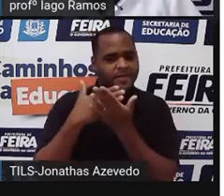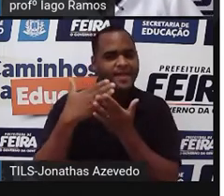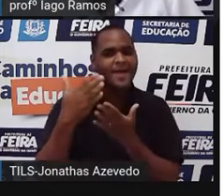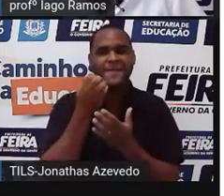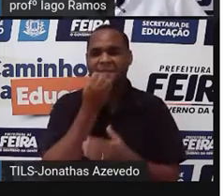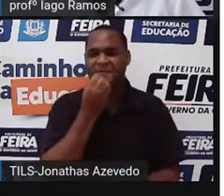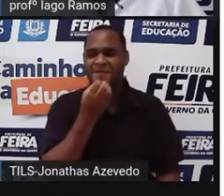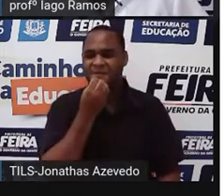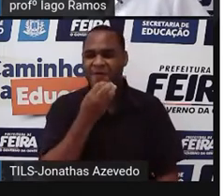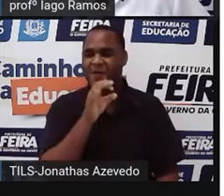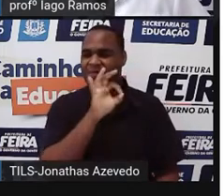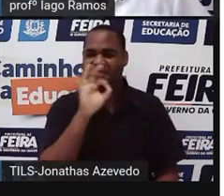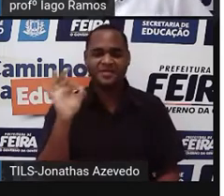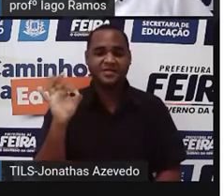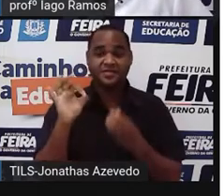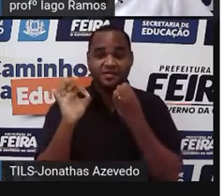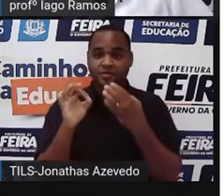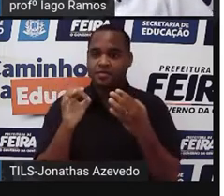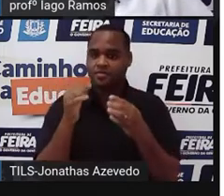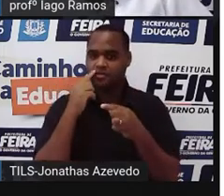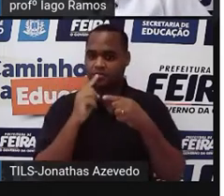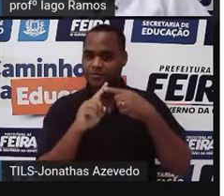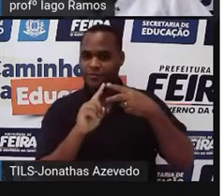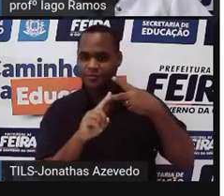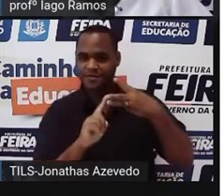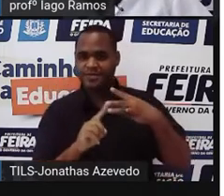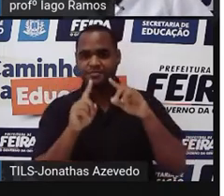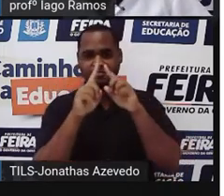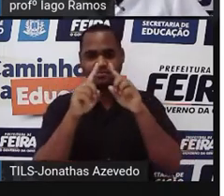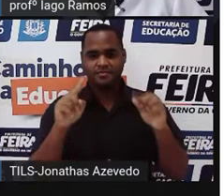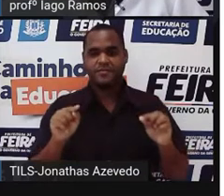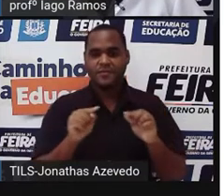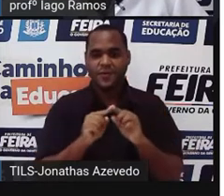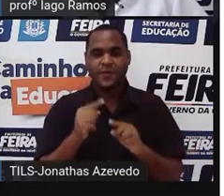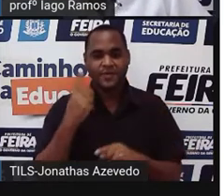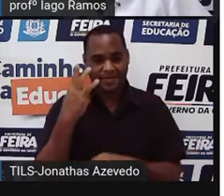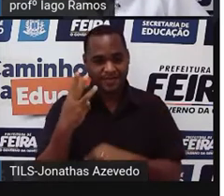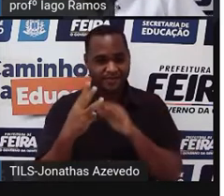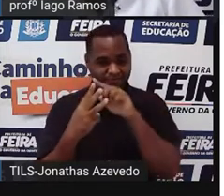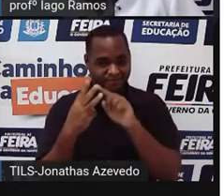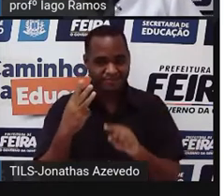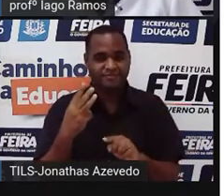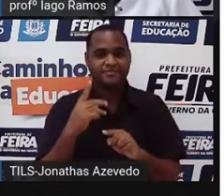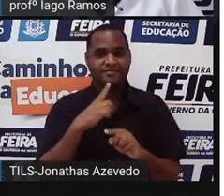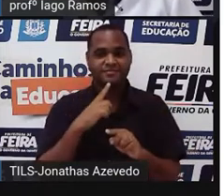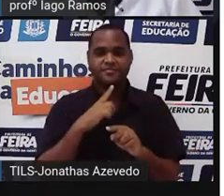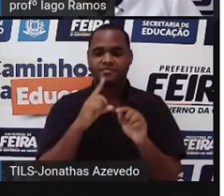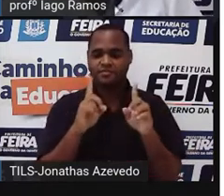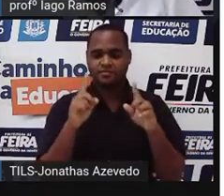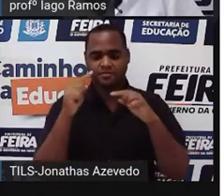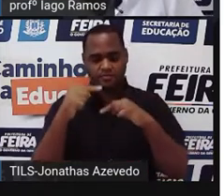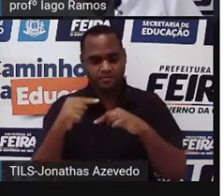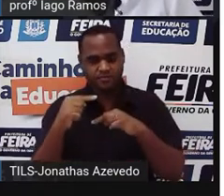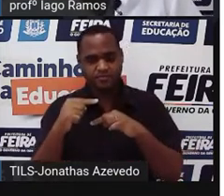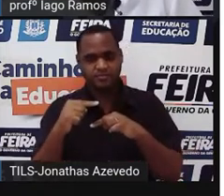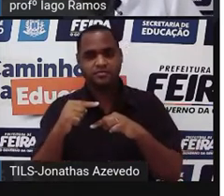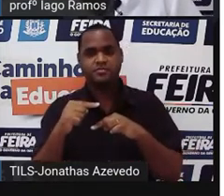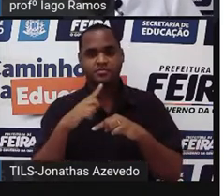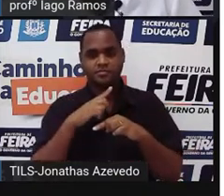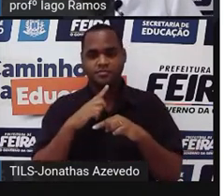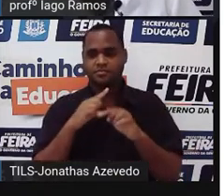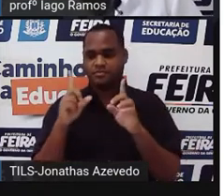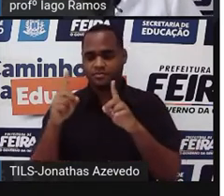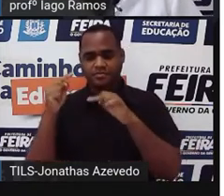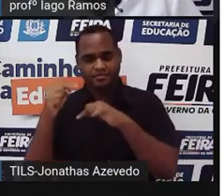começando. Tem três quadrados na tela. Tem um quadrado de lados 3, lados que